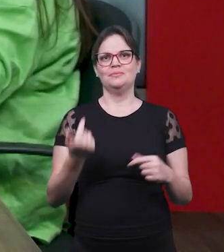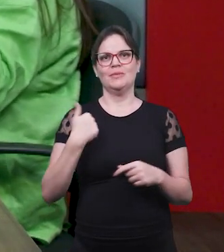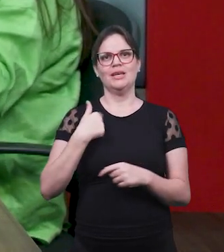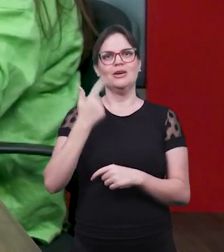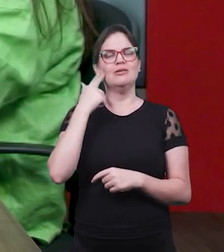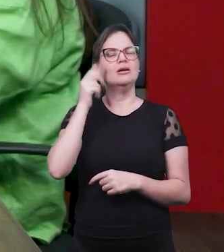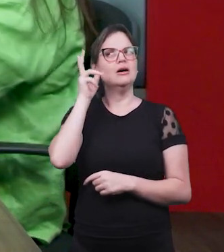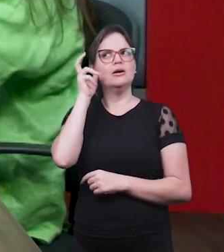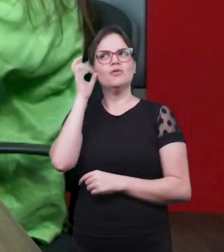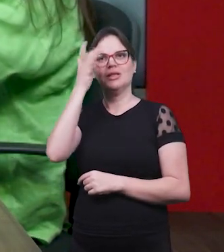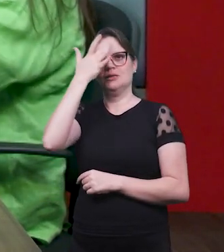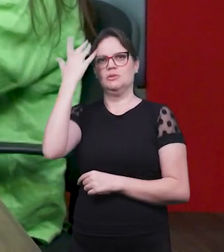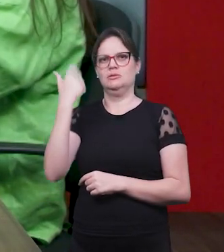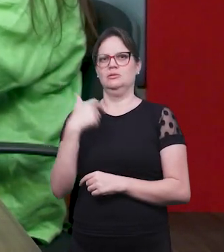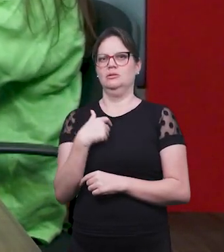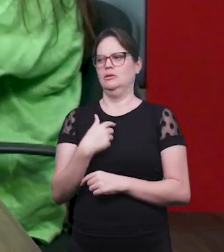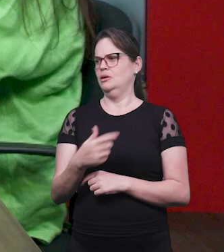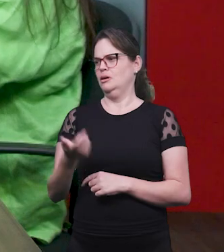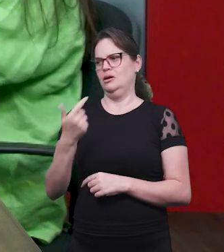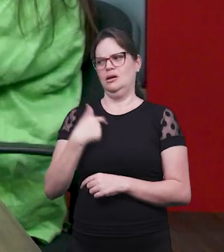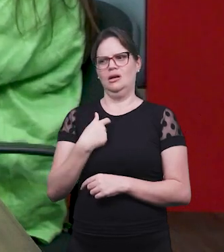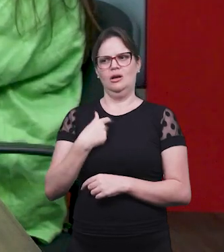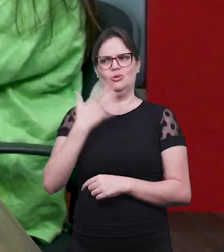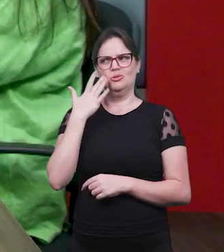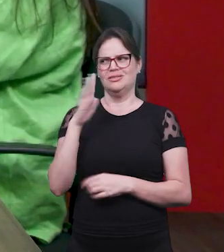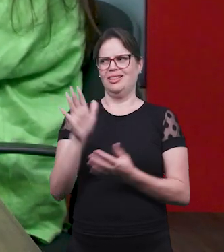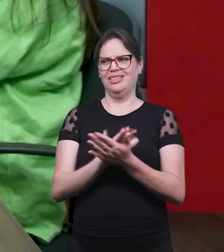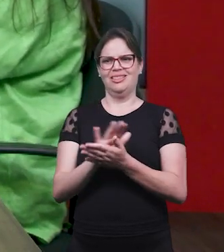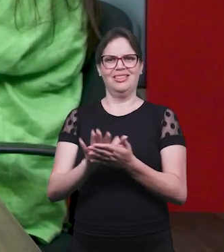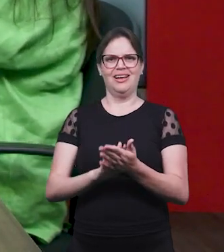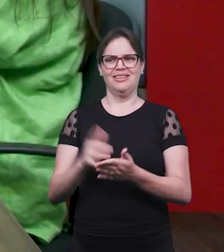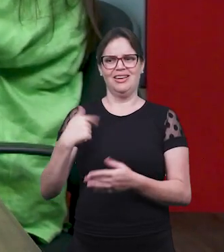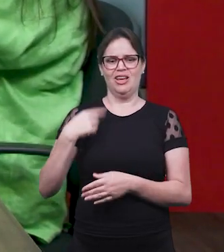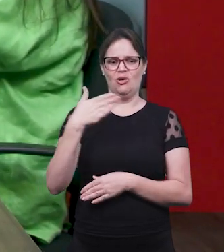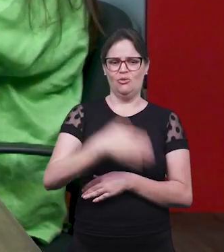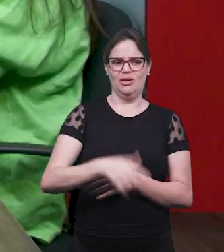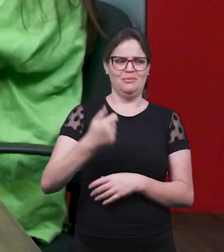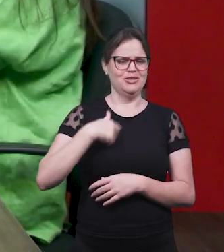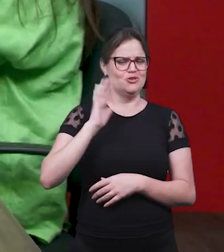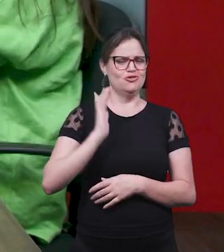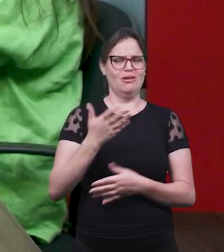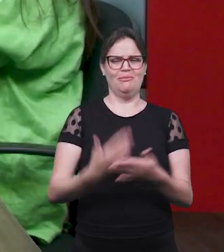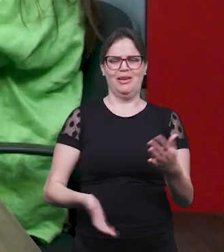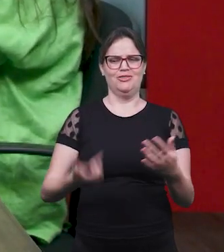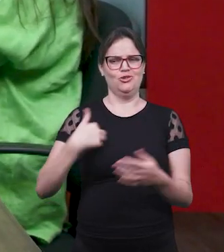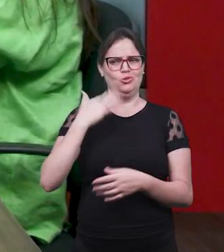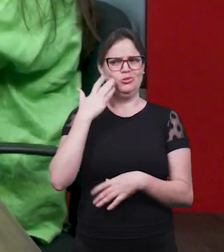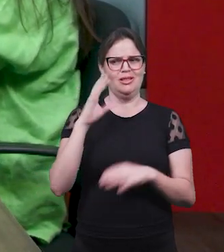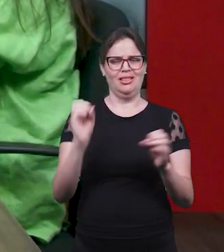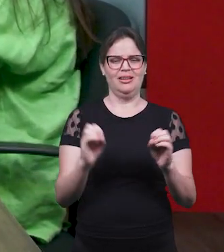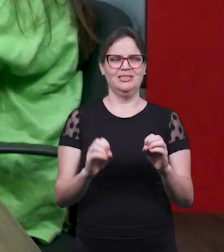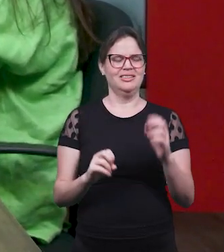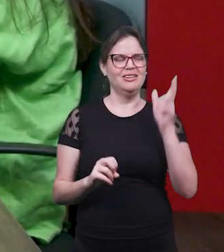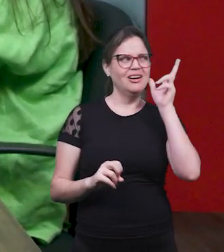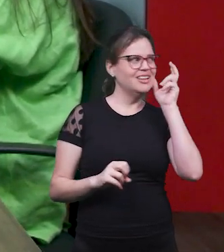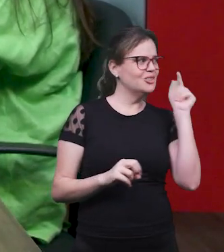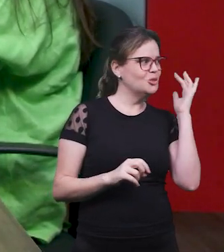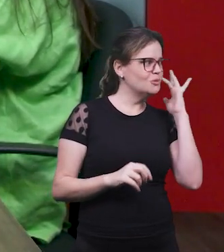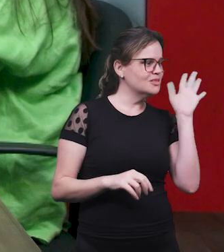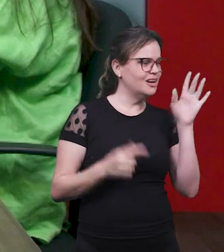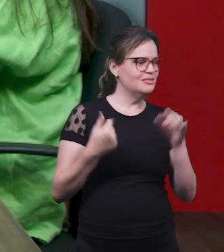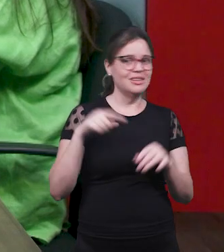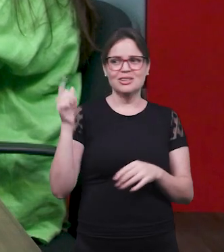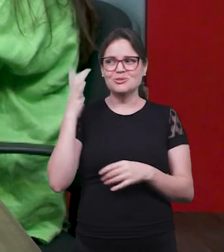pessoas falando assim, eu vou zerar tudo, eu não sei fazer nada, eu estou aqui, mas eu já perdi. A palavra de Aí eu falei, ânimo. não, Senhor,